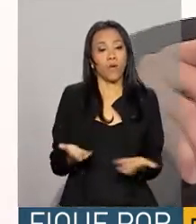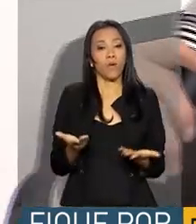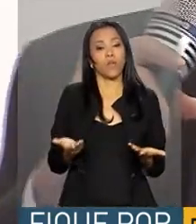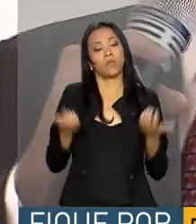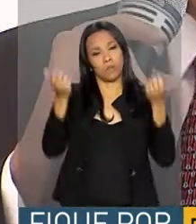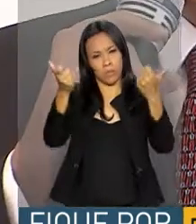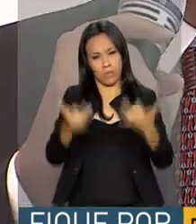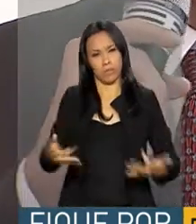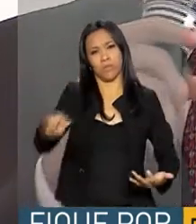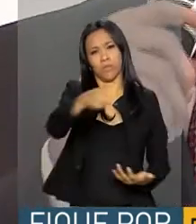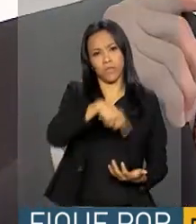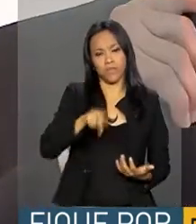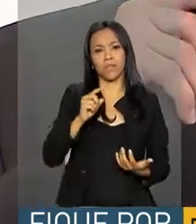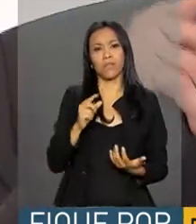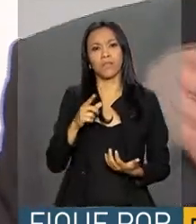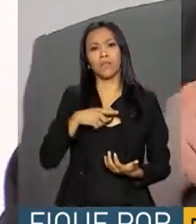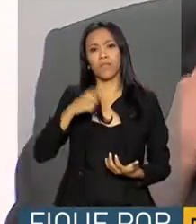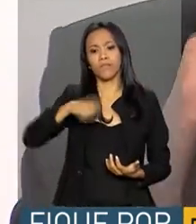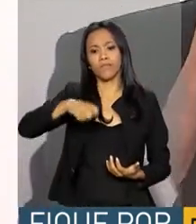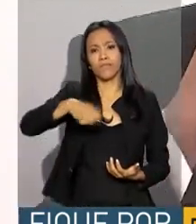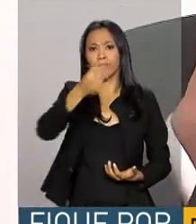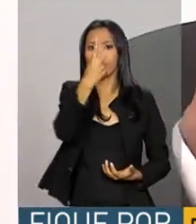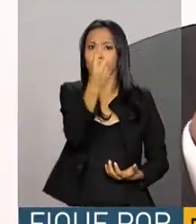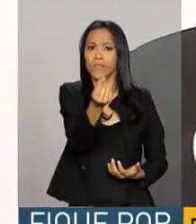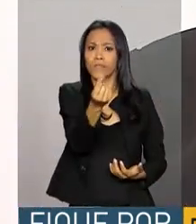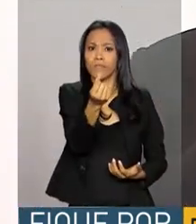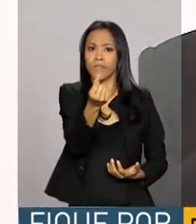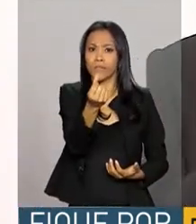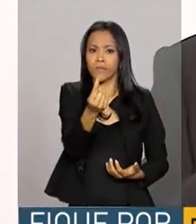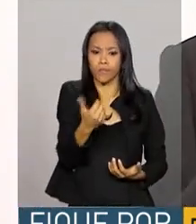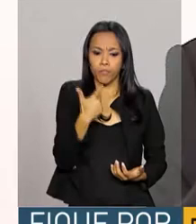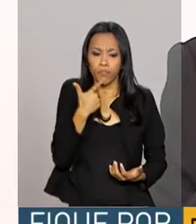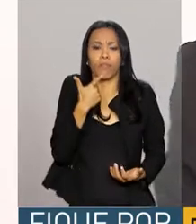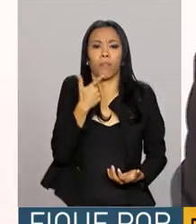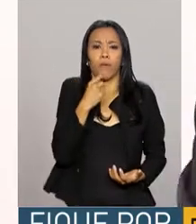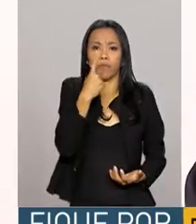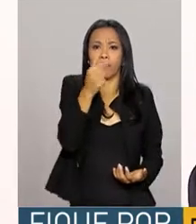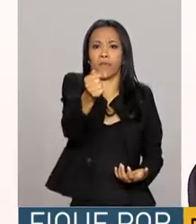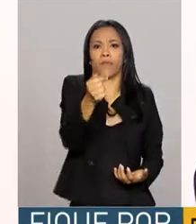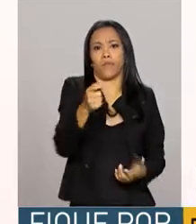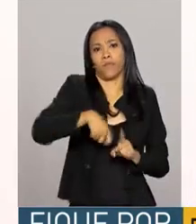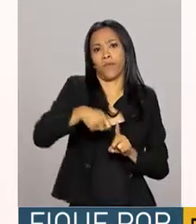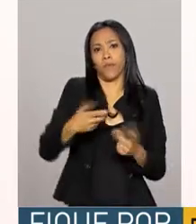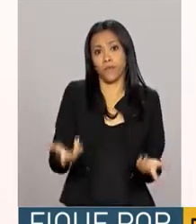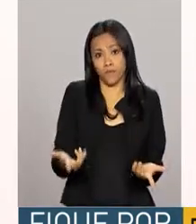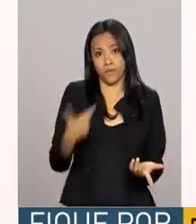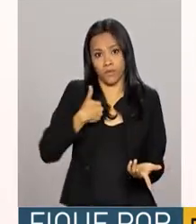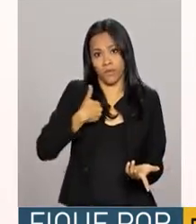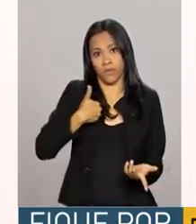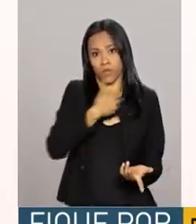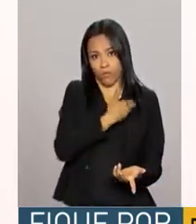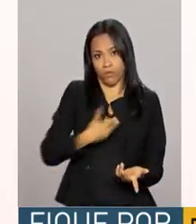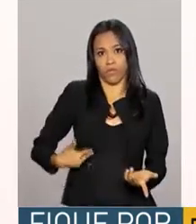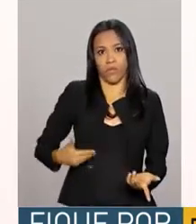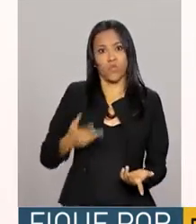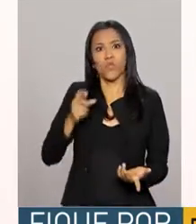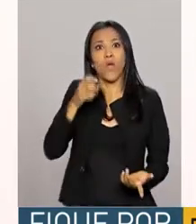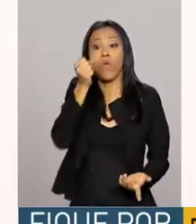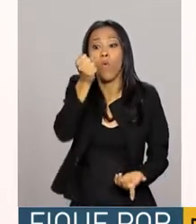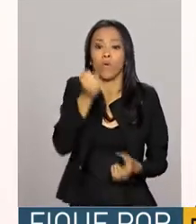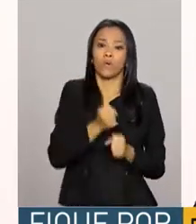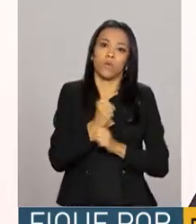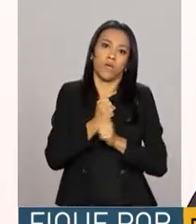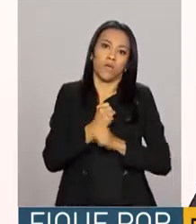que tem 16 meses está completando 17 meses não é não são não ser um curto ano são